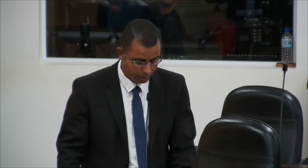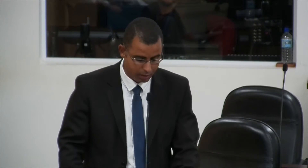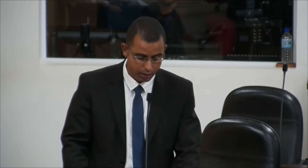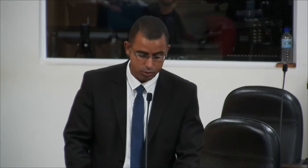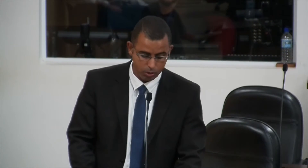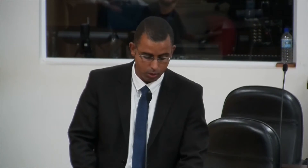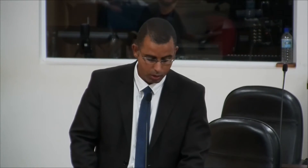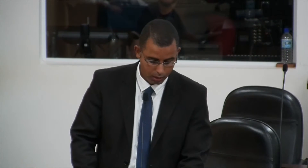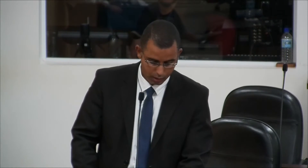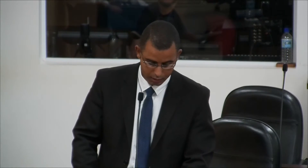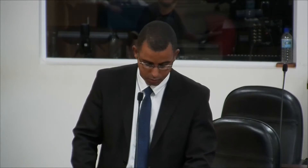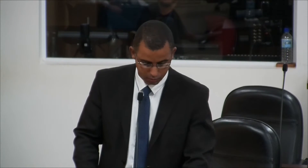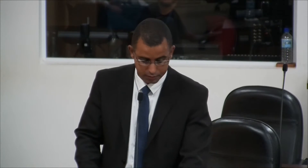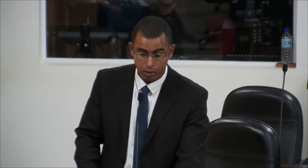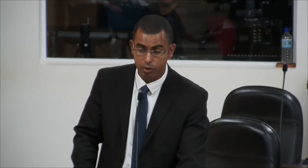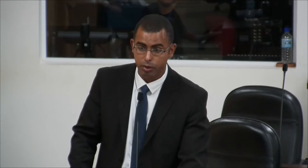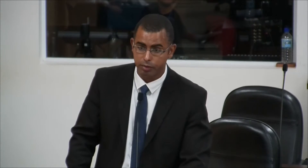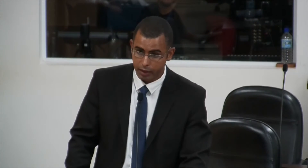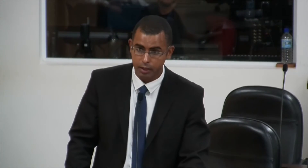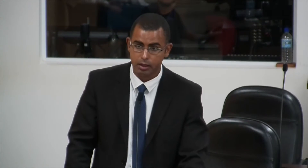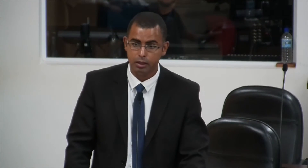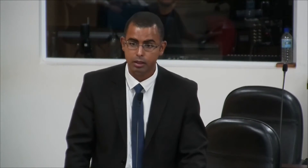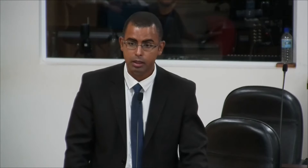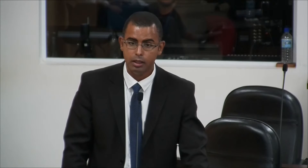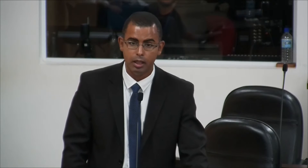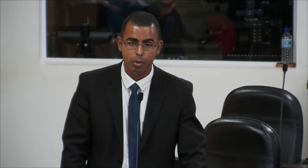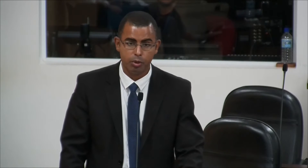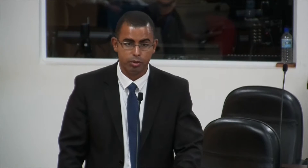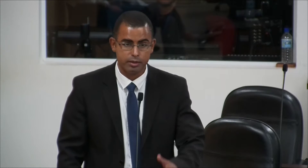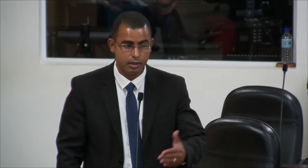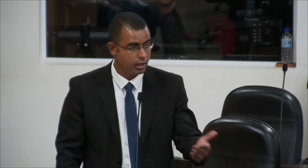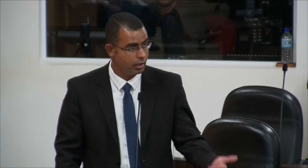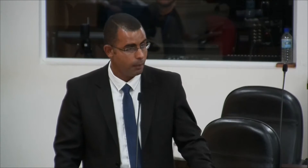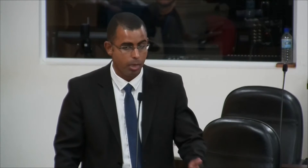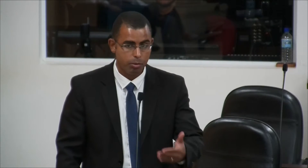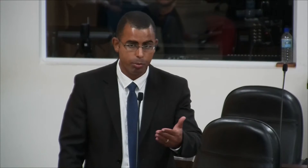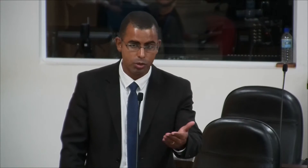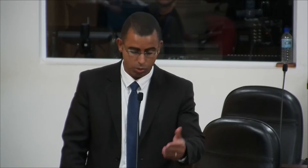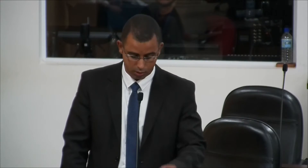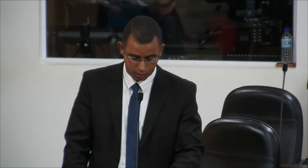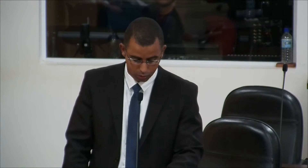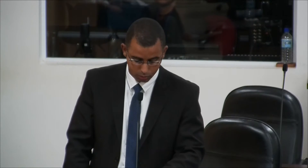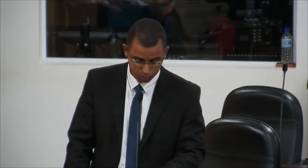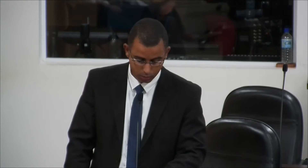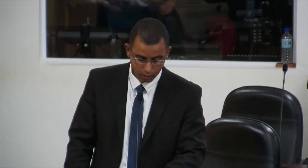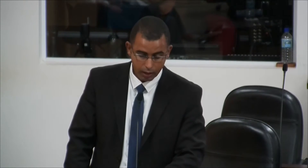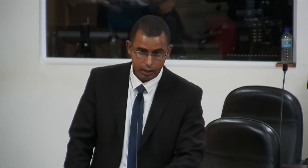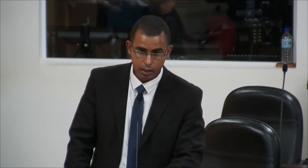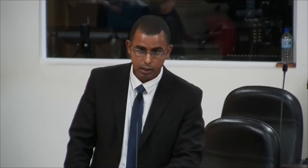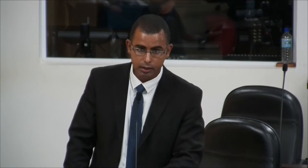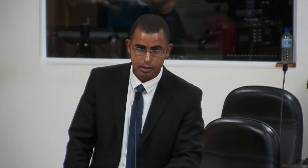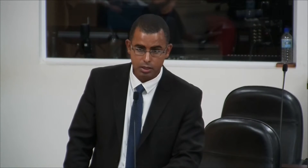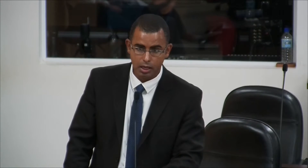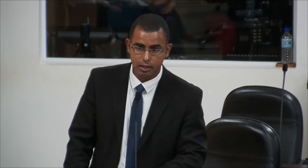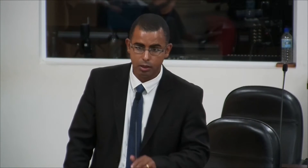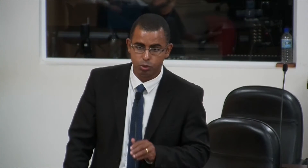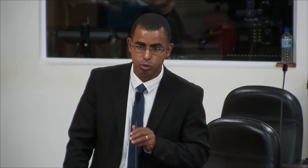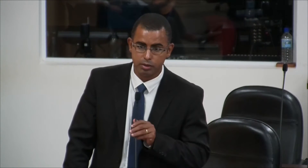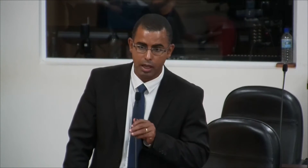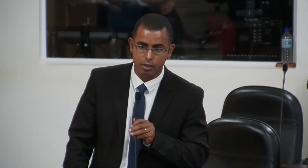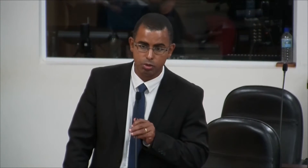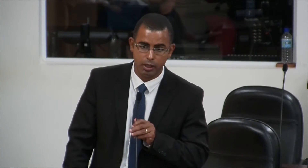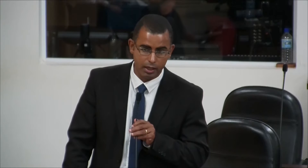E parabenizo a articulação que foi feita, né, por você, pelo pastor Newton, e desejar que